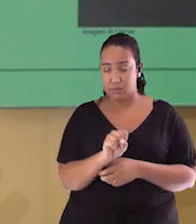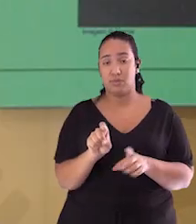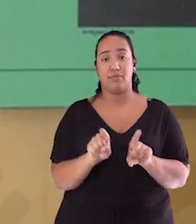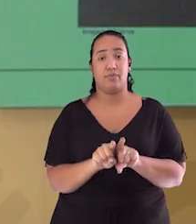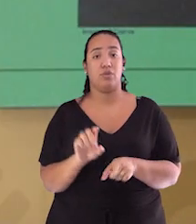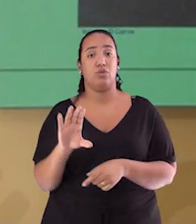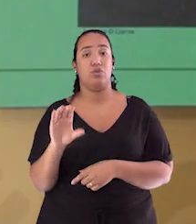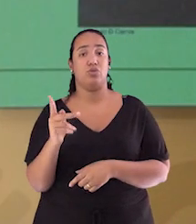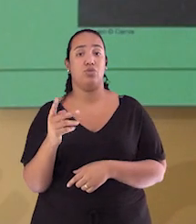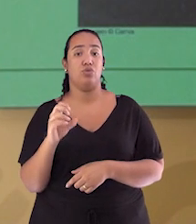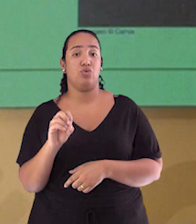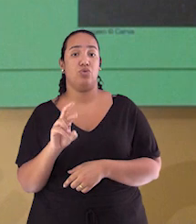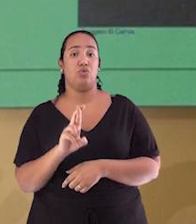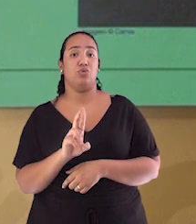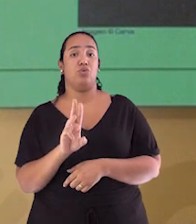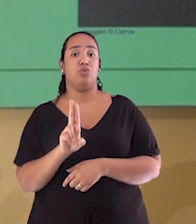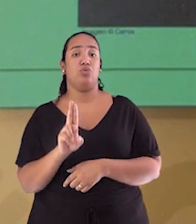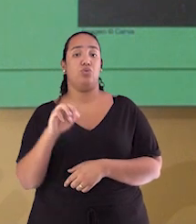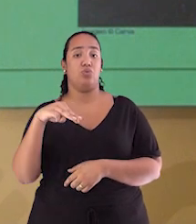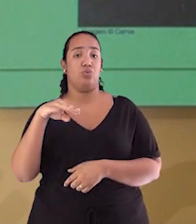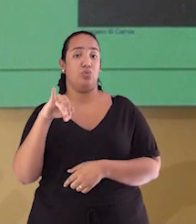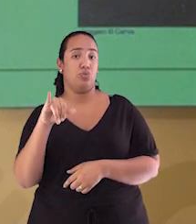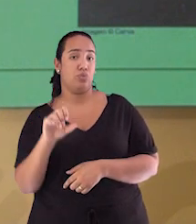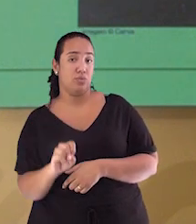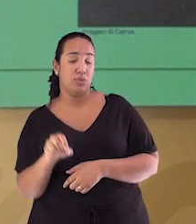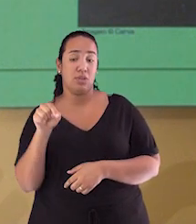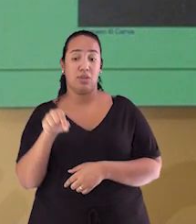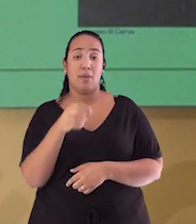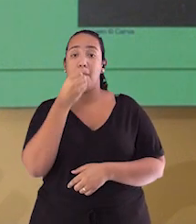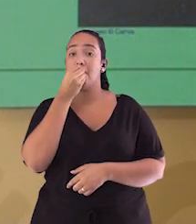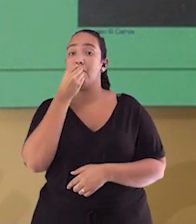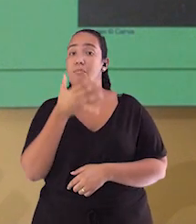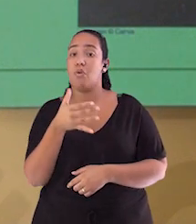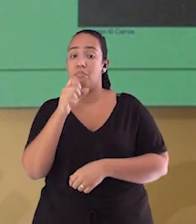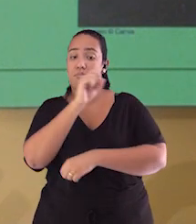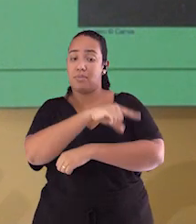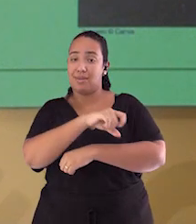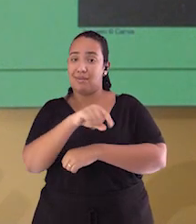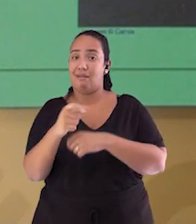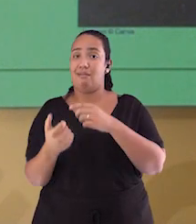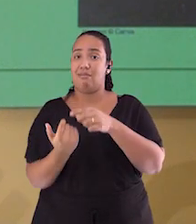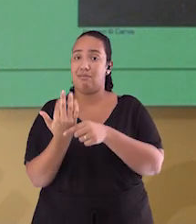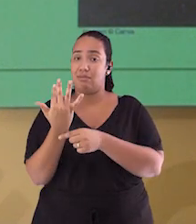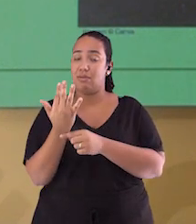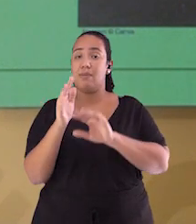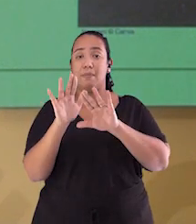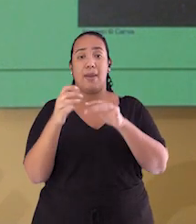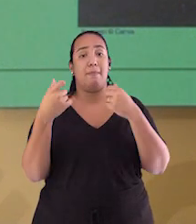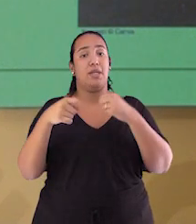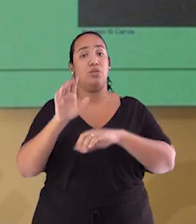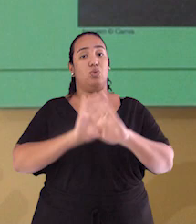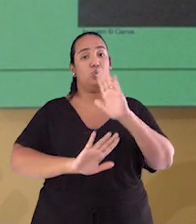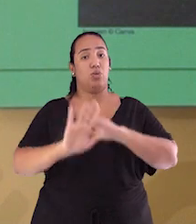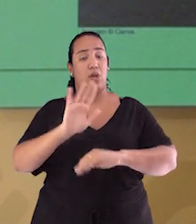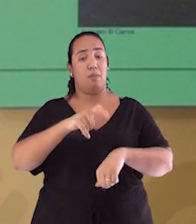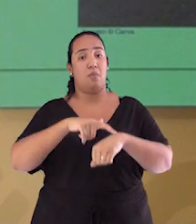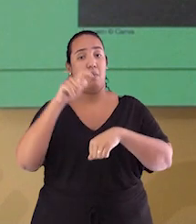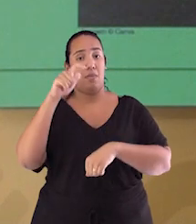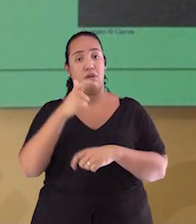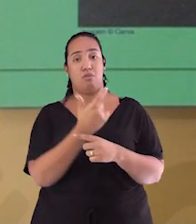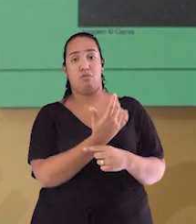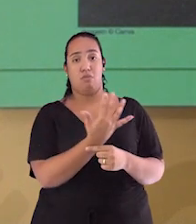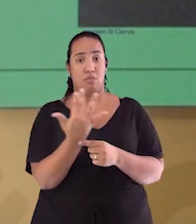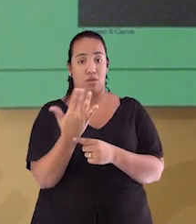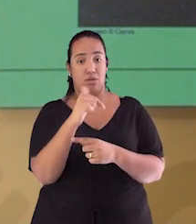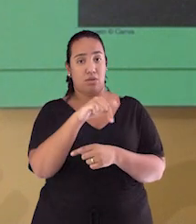são fertilizantes naturais e poderosos para as plantas. Porém, é importante que se tenha cuidado na hora de adubar